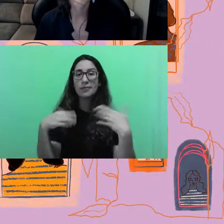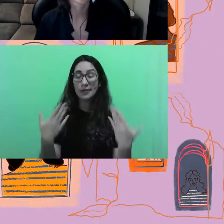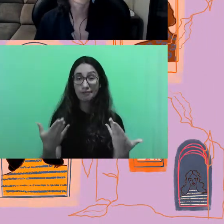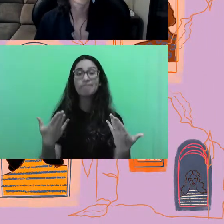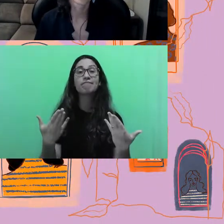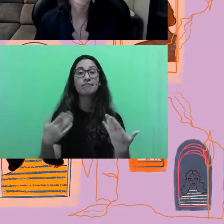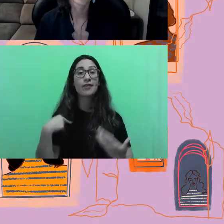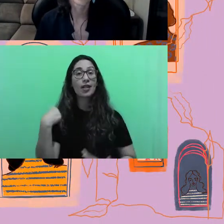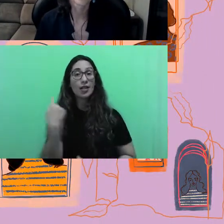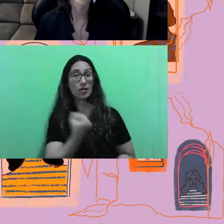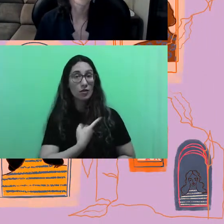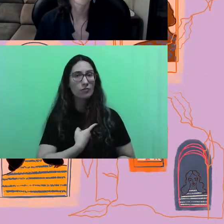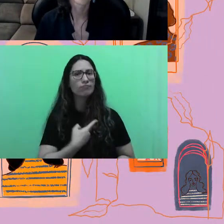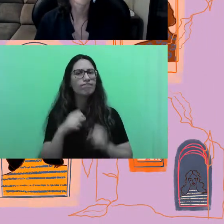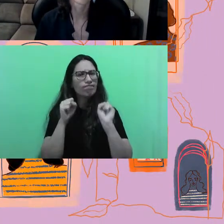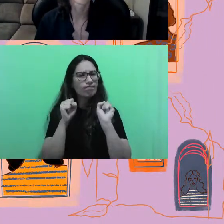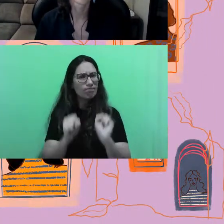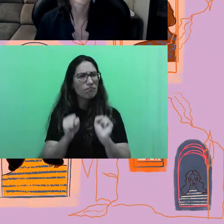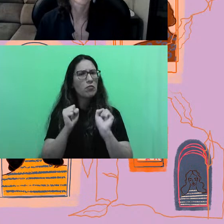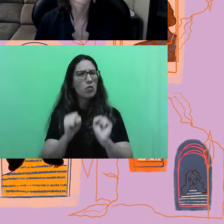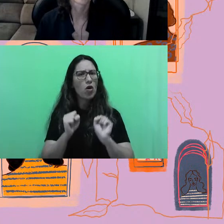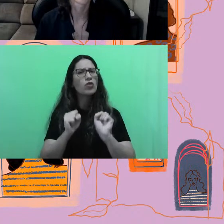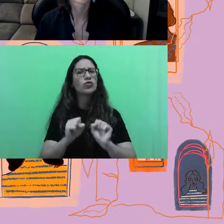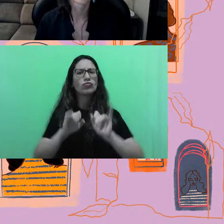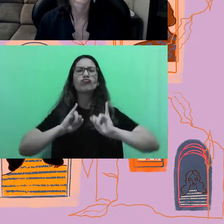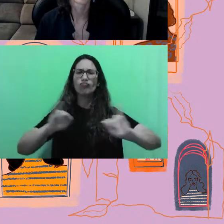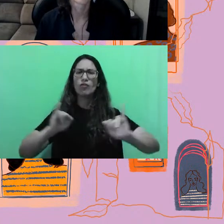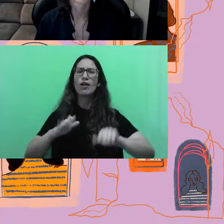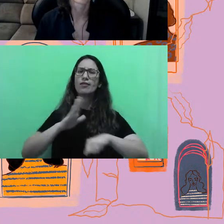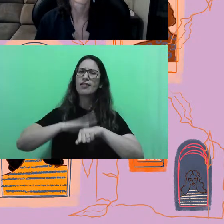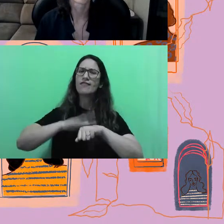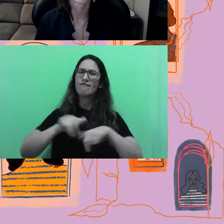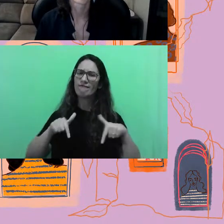saiba que a gente pode e vai lá e faça, né?